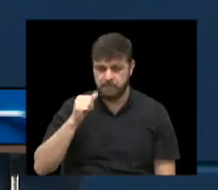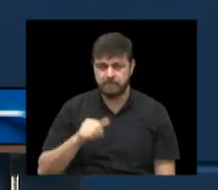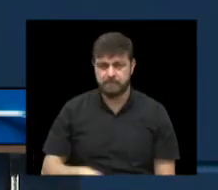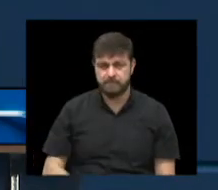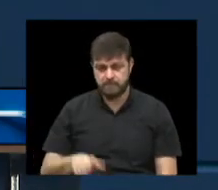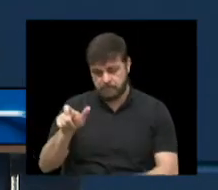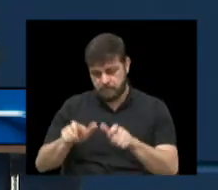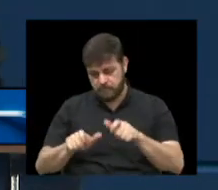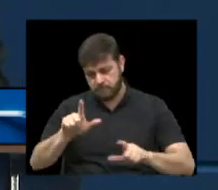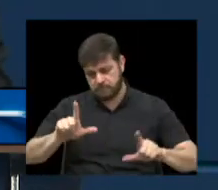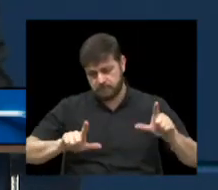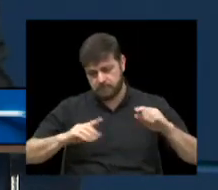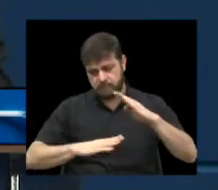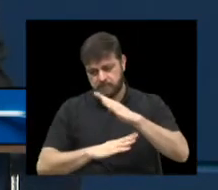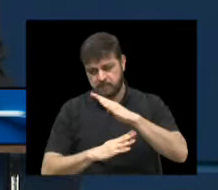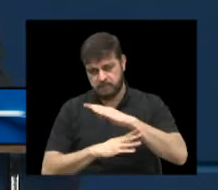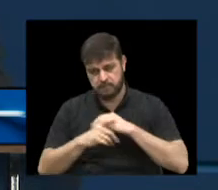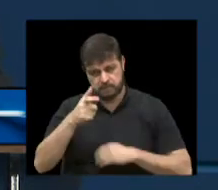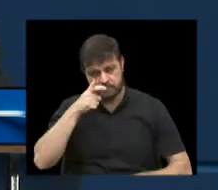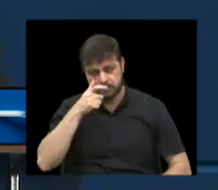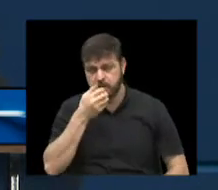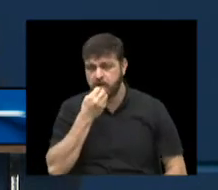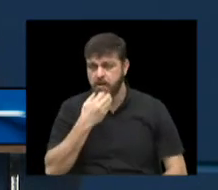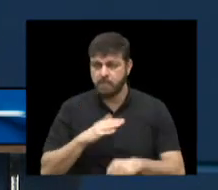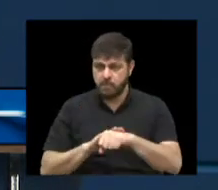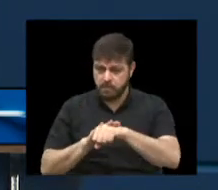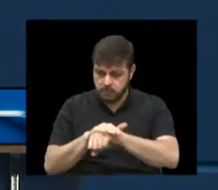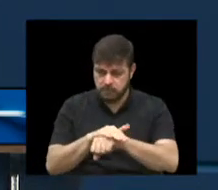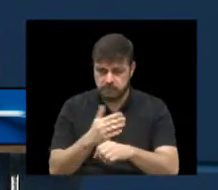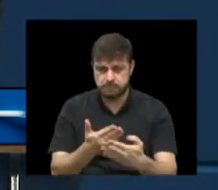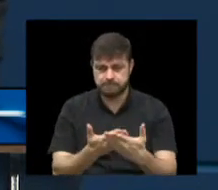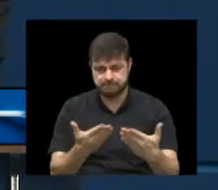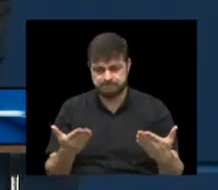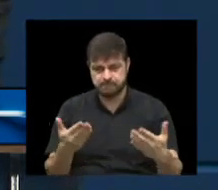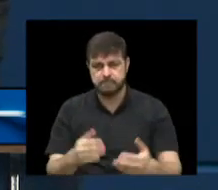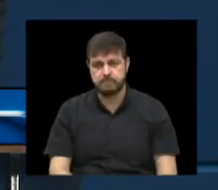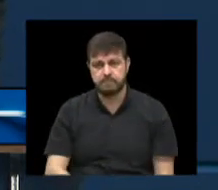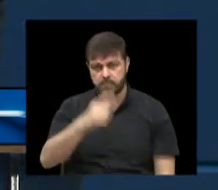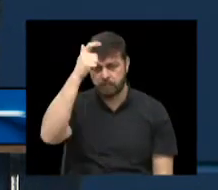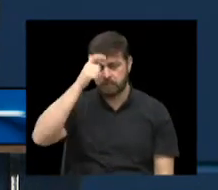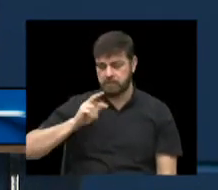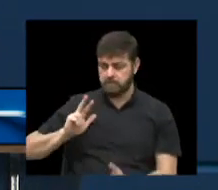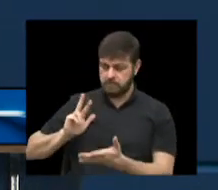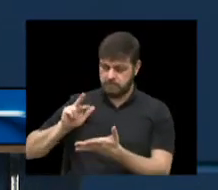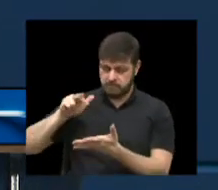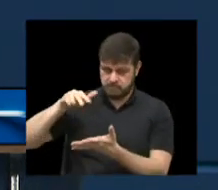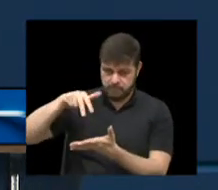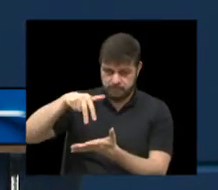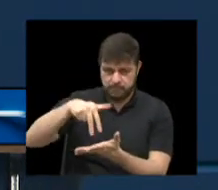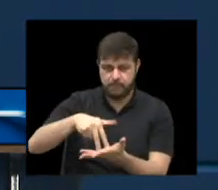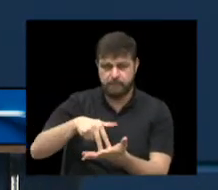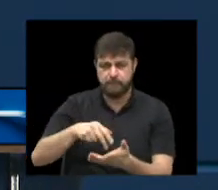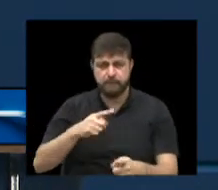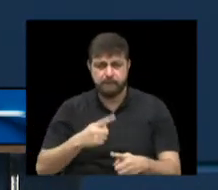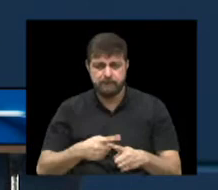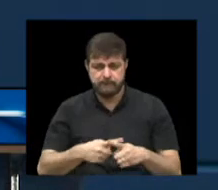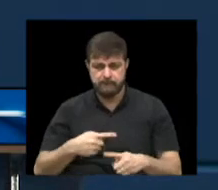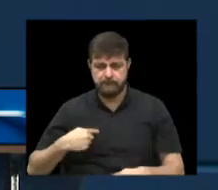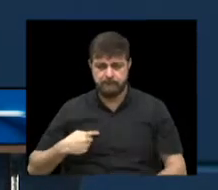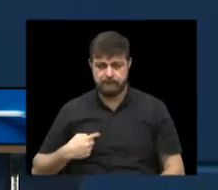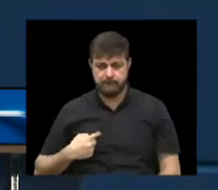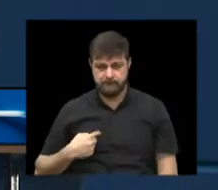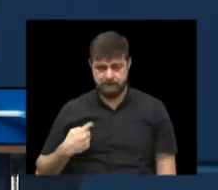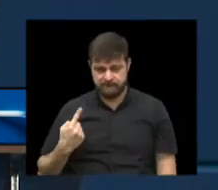que nos assiste pela TV Câmara, boa noite. Eu subo nessa tribuna porque nós